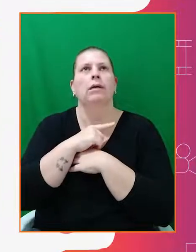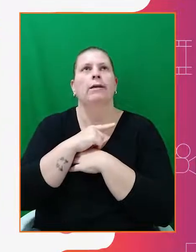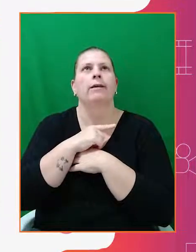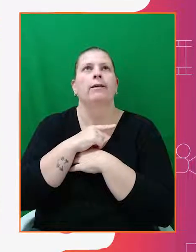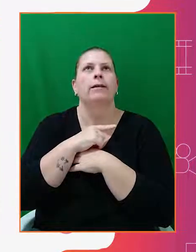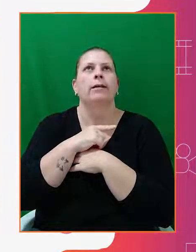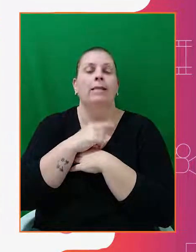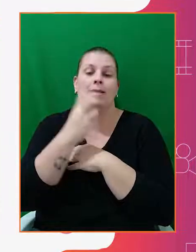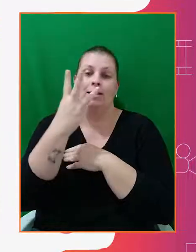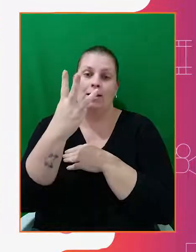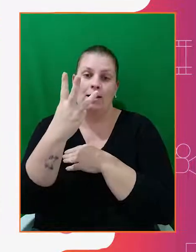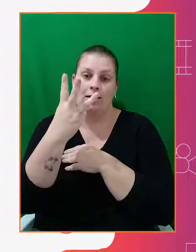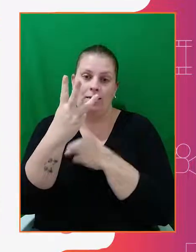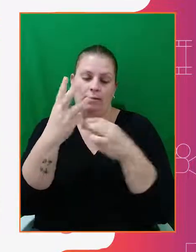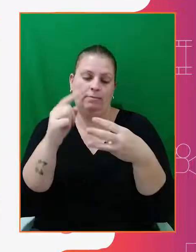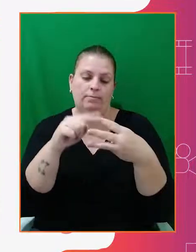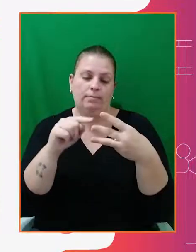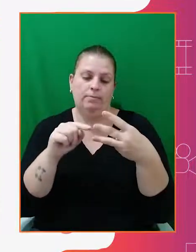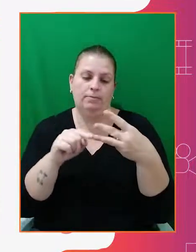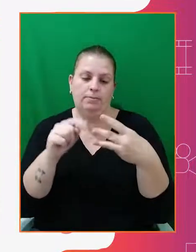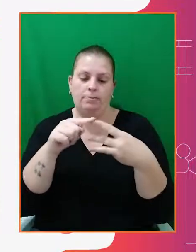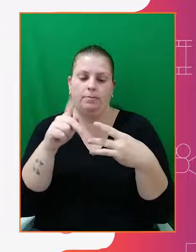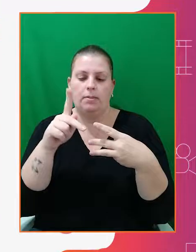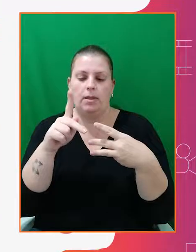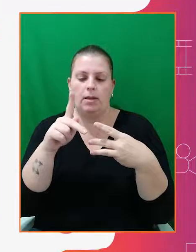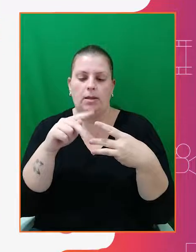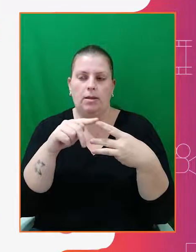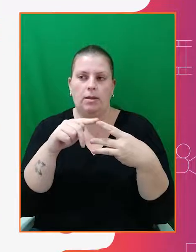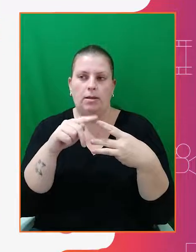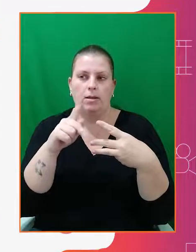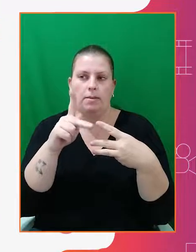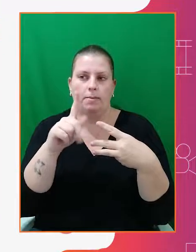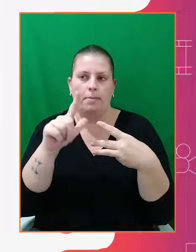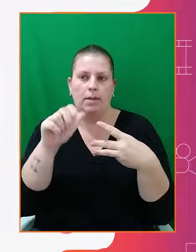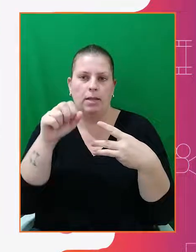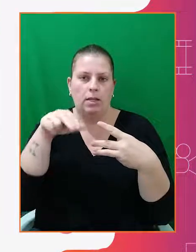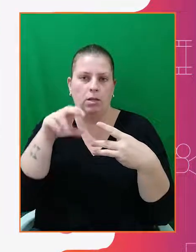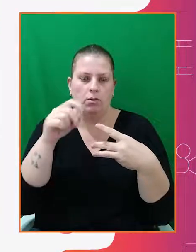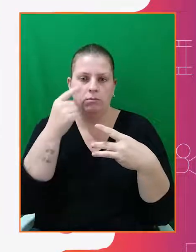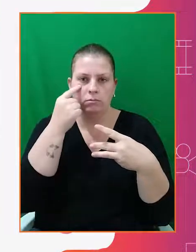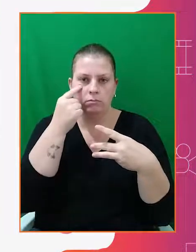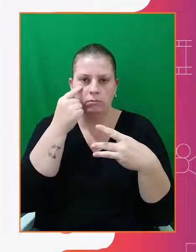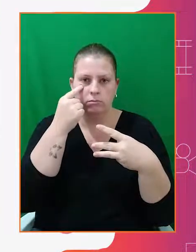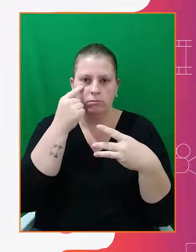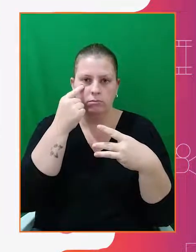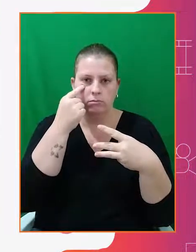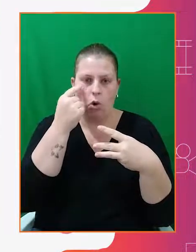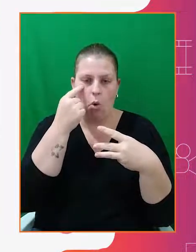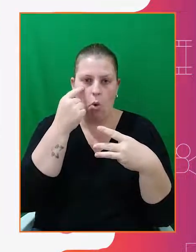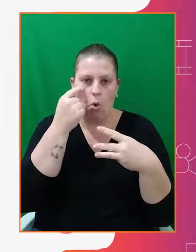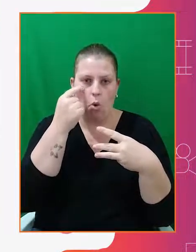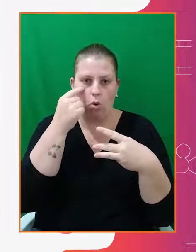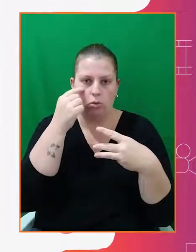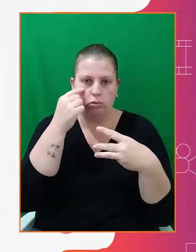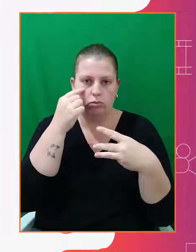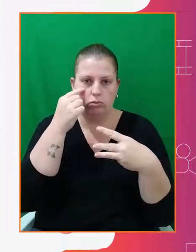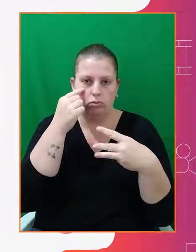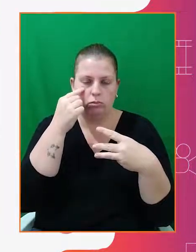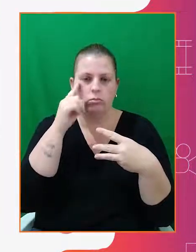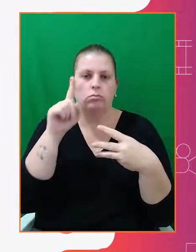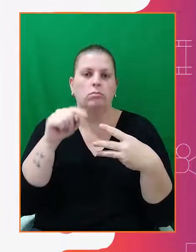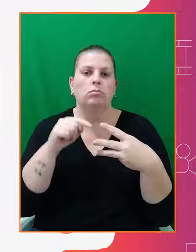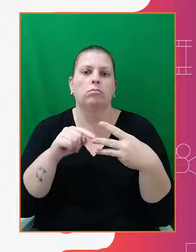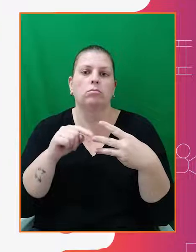alturas, mas as três mais comuns é o ângulo plano, que a câmera está na altura dos olhos do personagem,